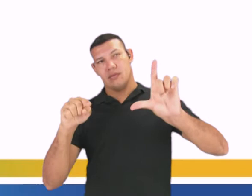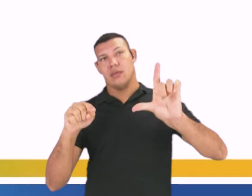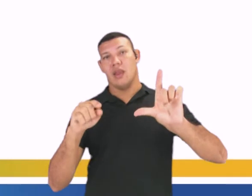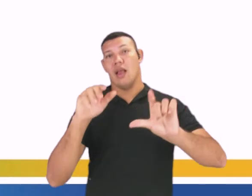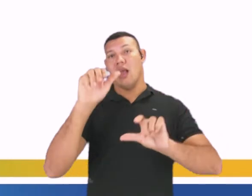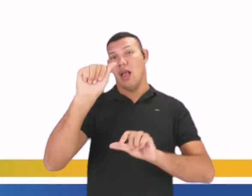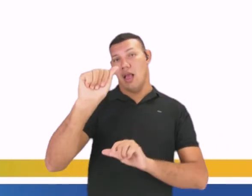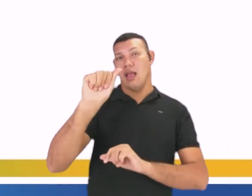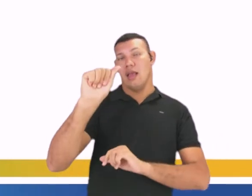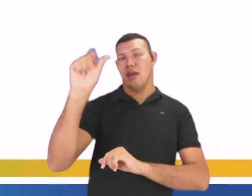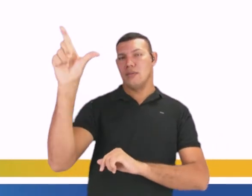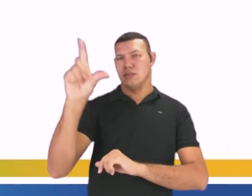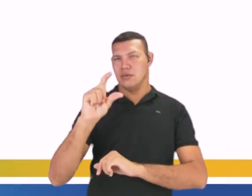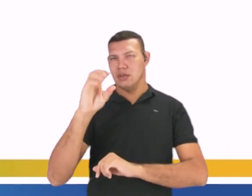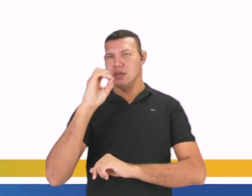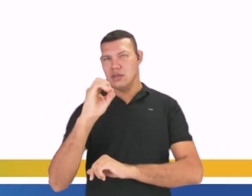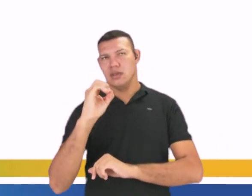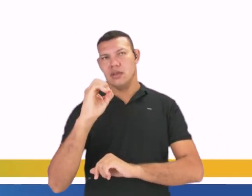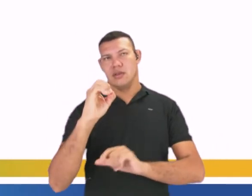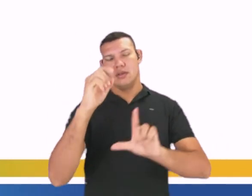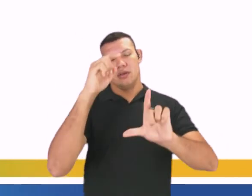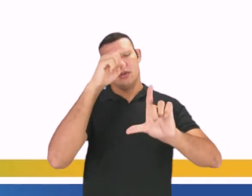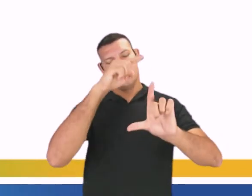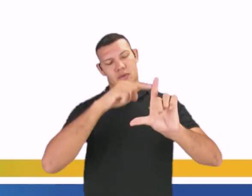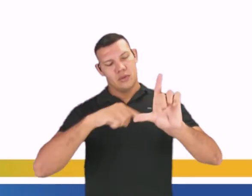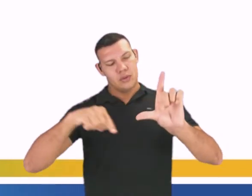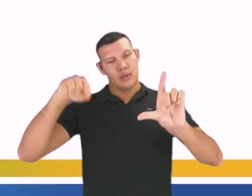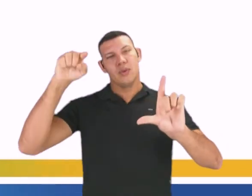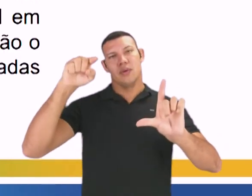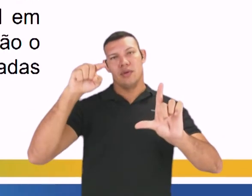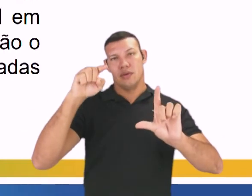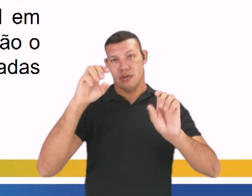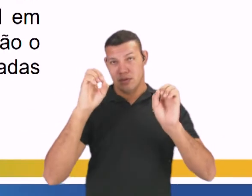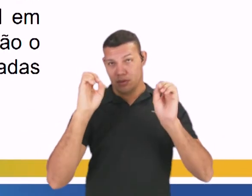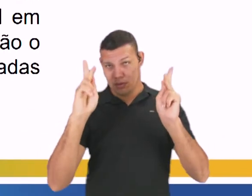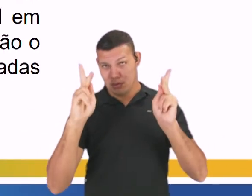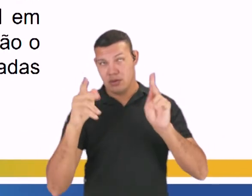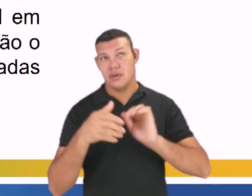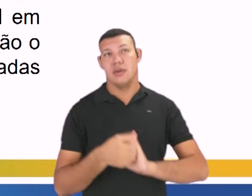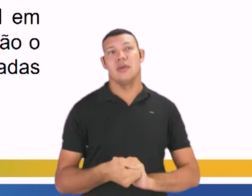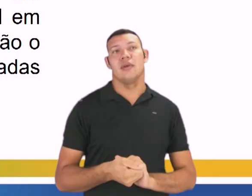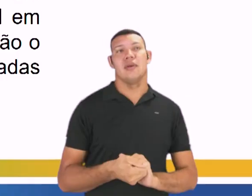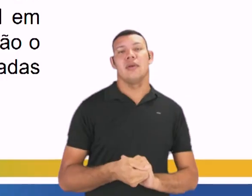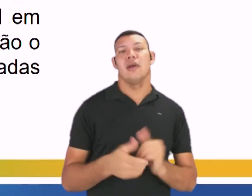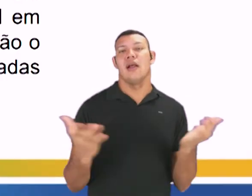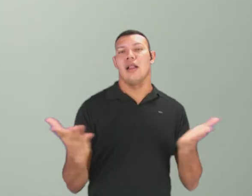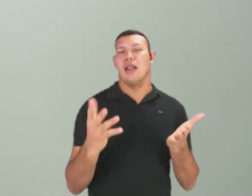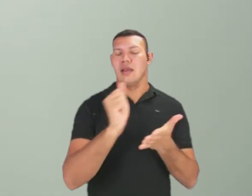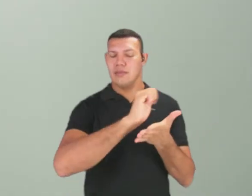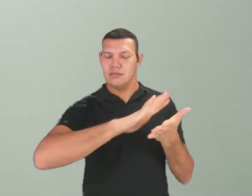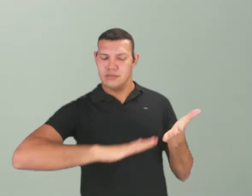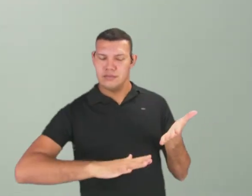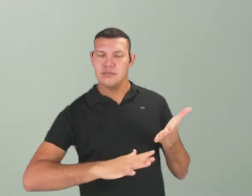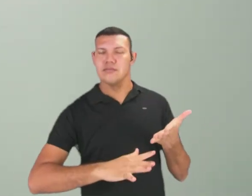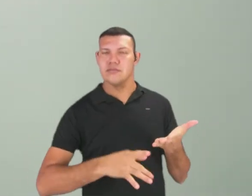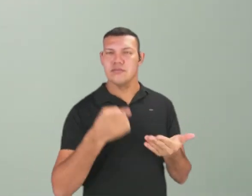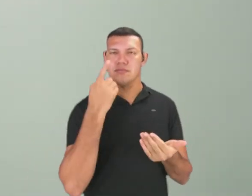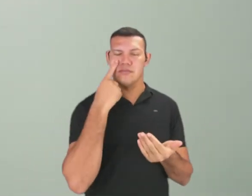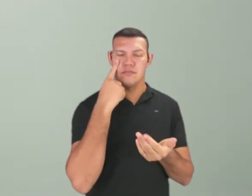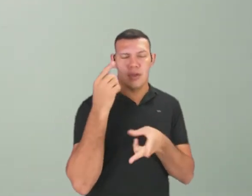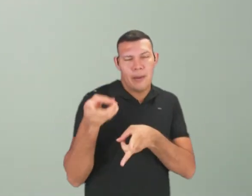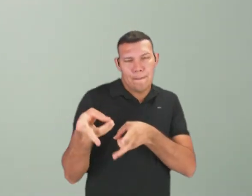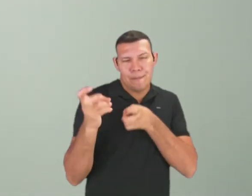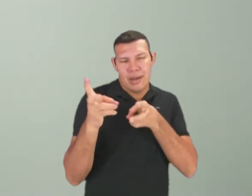que zero, concavidade para baixo. Tudo bem? Vamos lá exercitando para a gente ver na prática